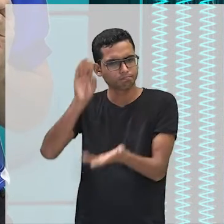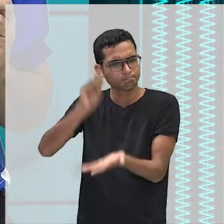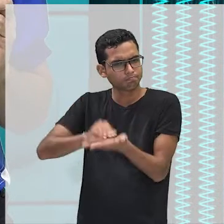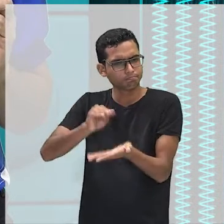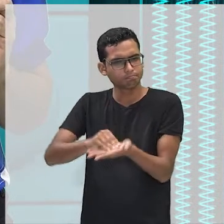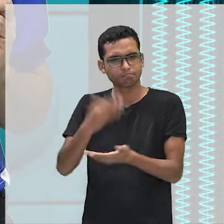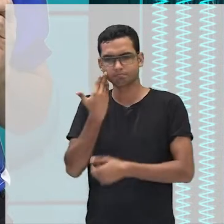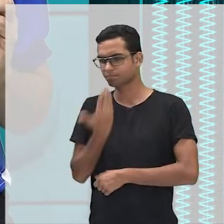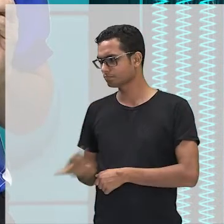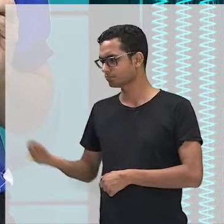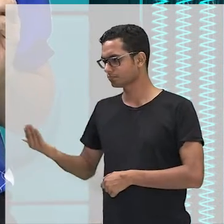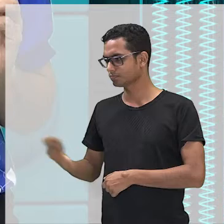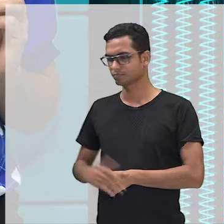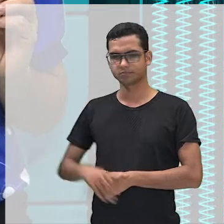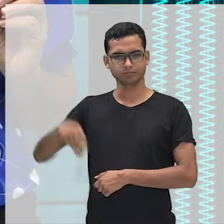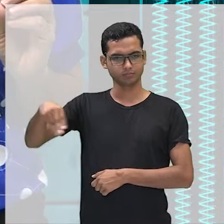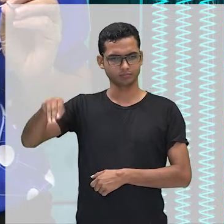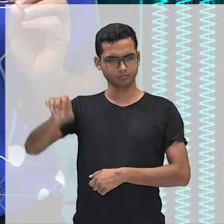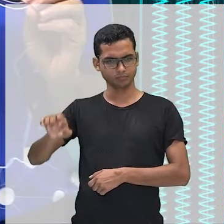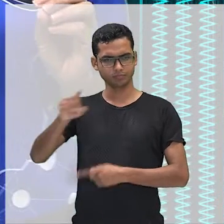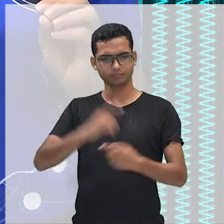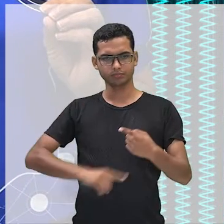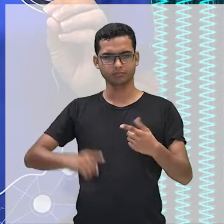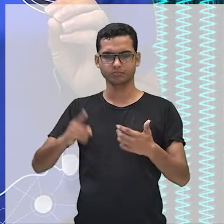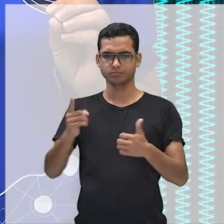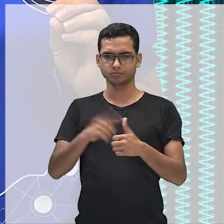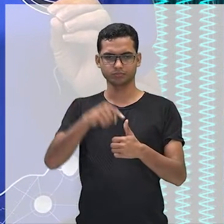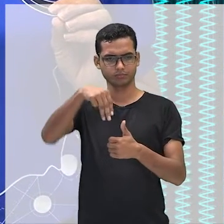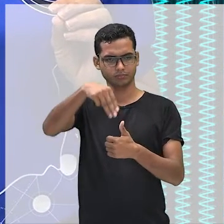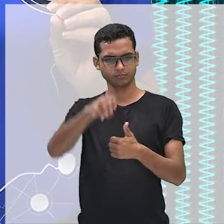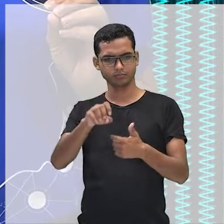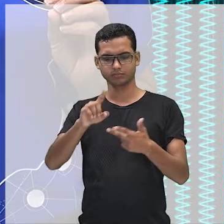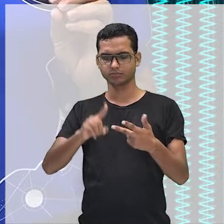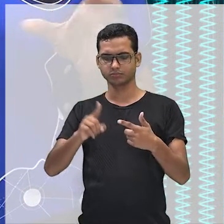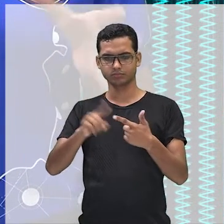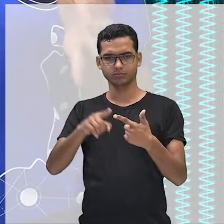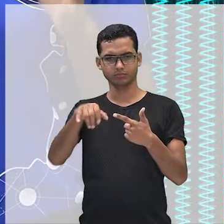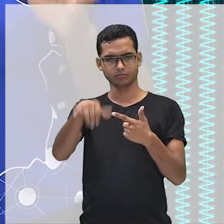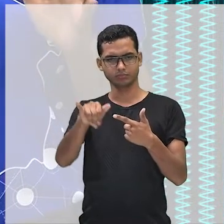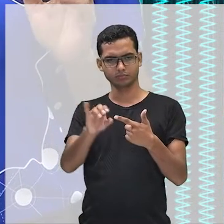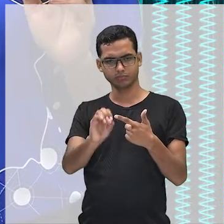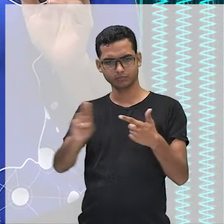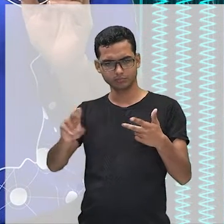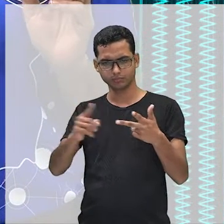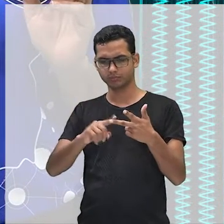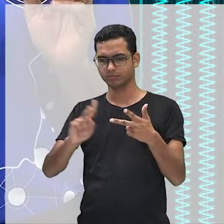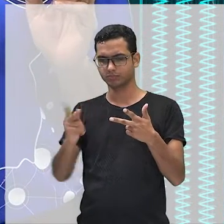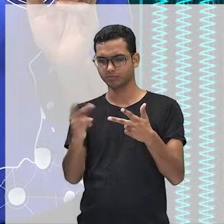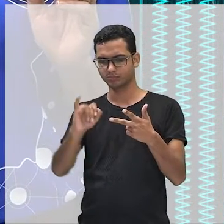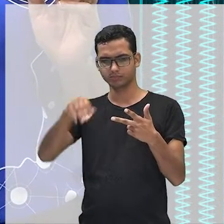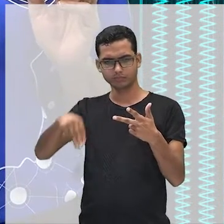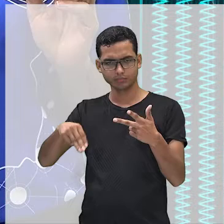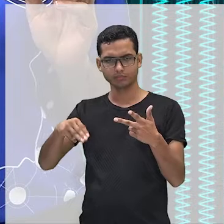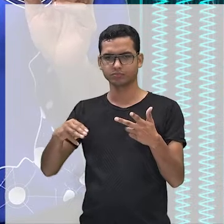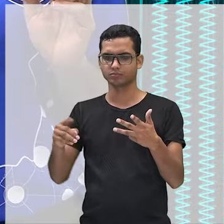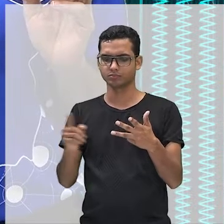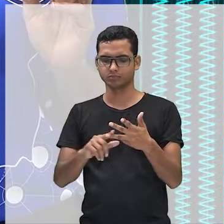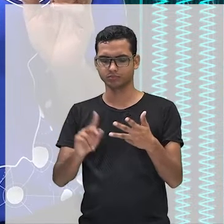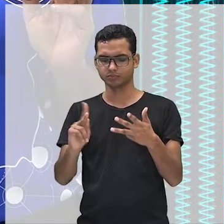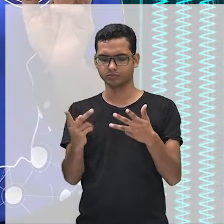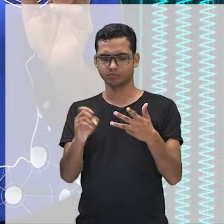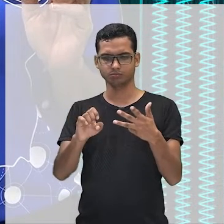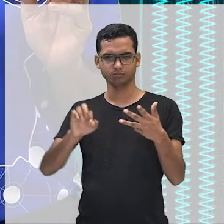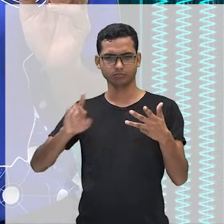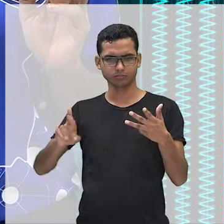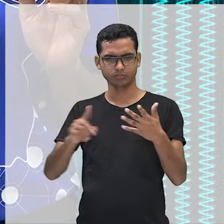me, you, him, her ou it. Então, podemos completar com alguns desses aqui